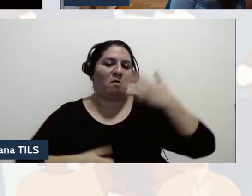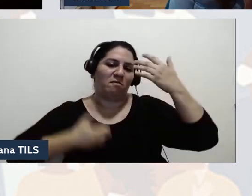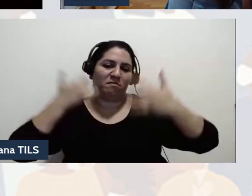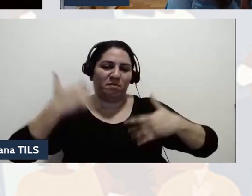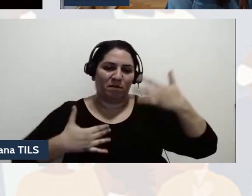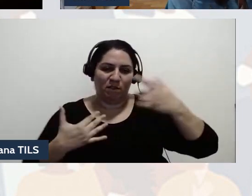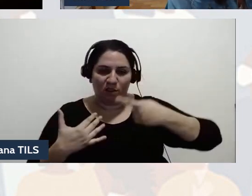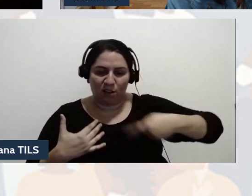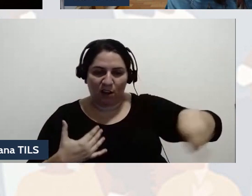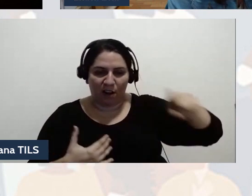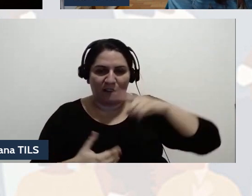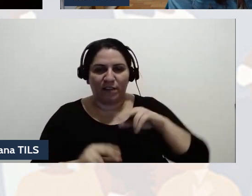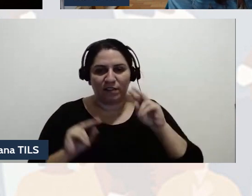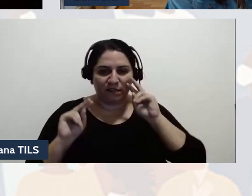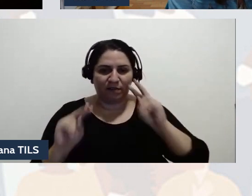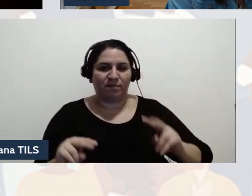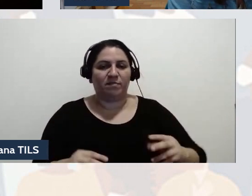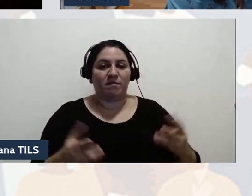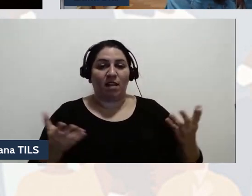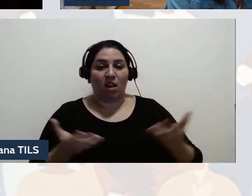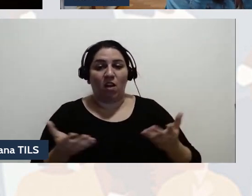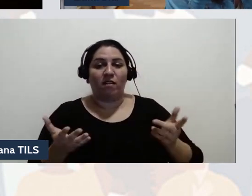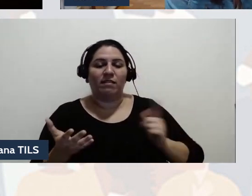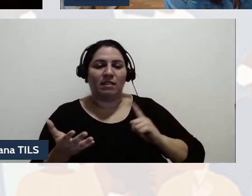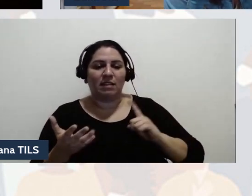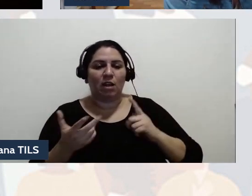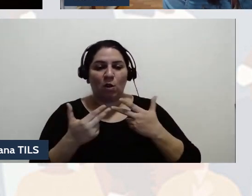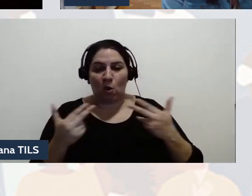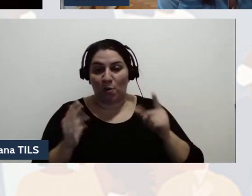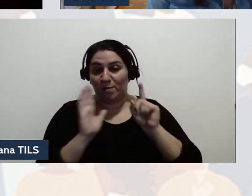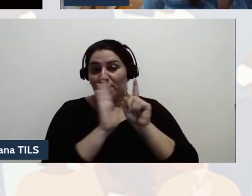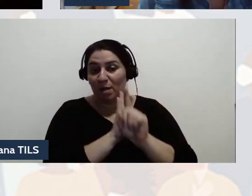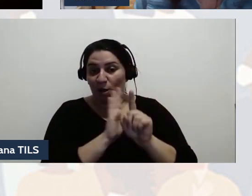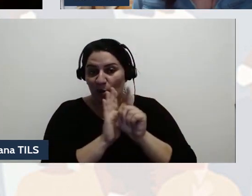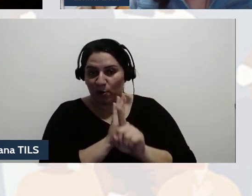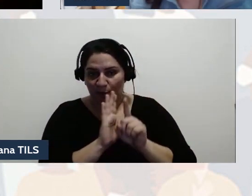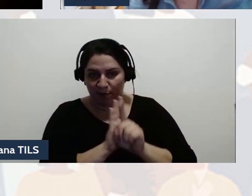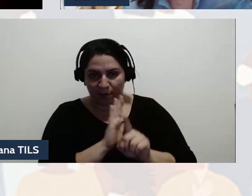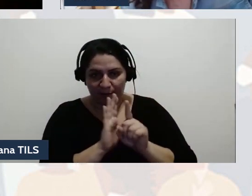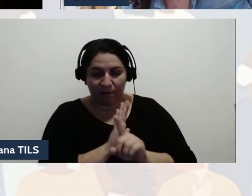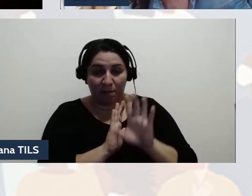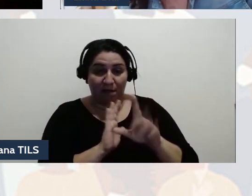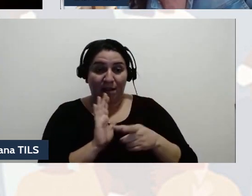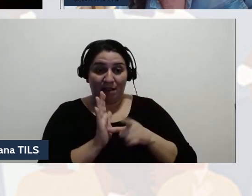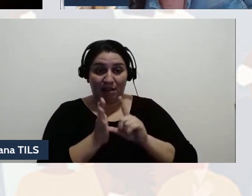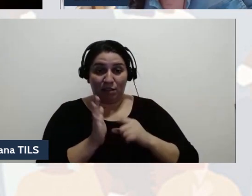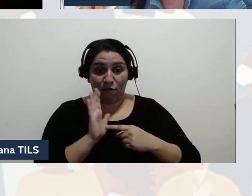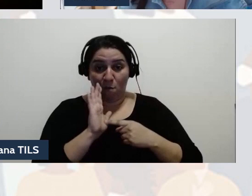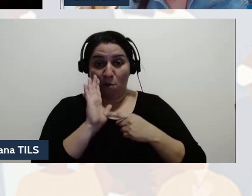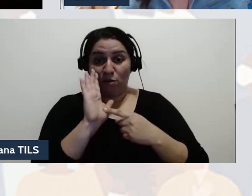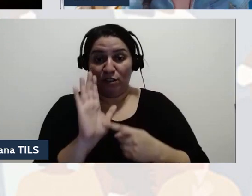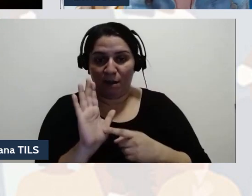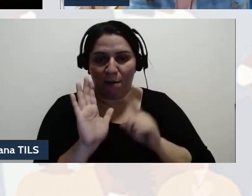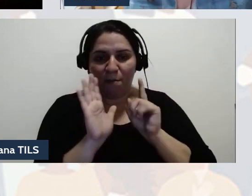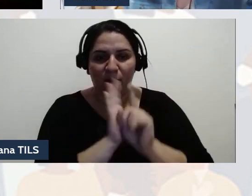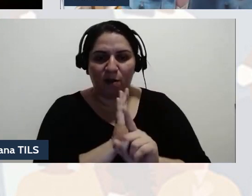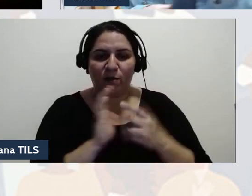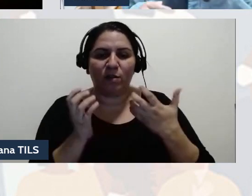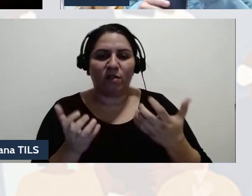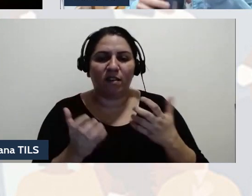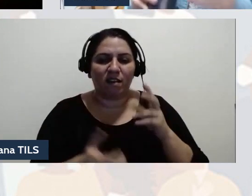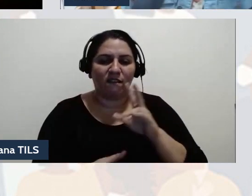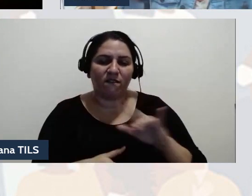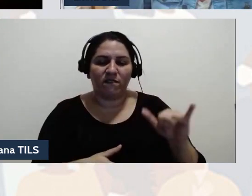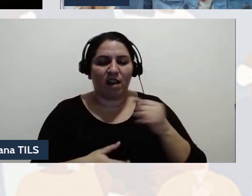trouxeram. Então, a gente tem aqui algumas perguntas, né? Mas antes de trazer as perguntas, eu gostaria, talvez, de fazer